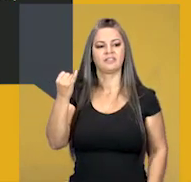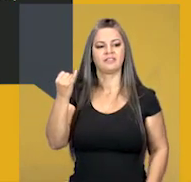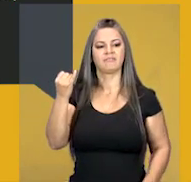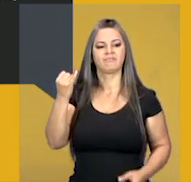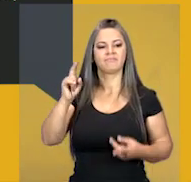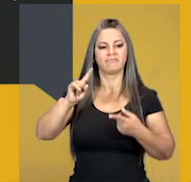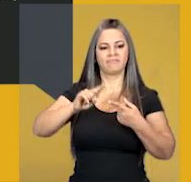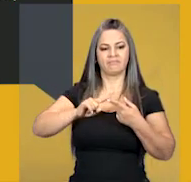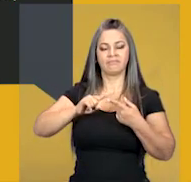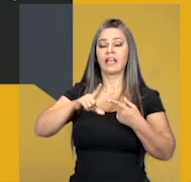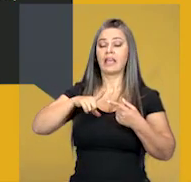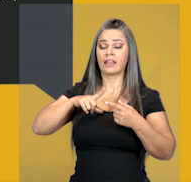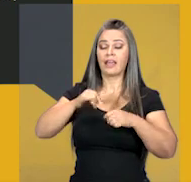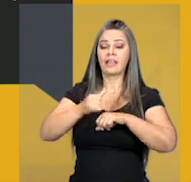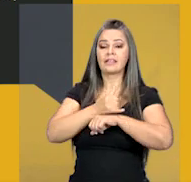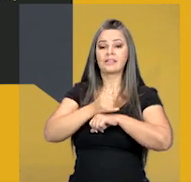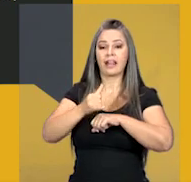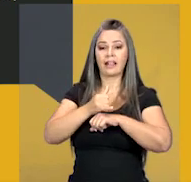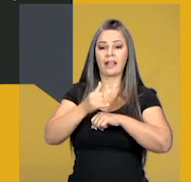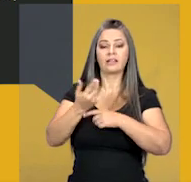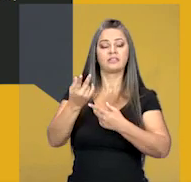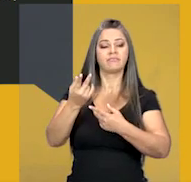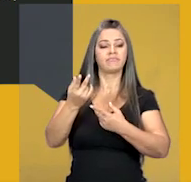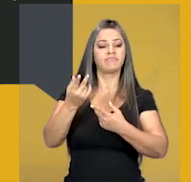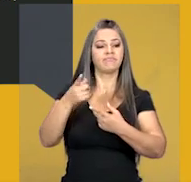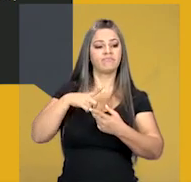ouvir, escrever e ler.